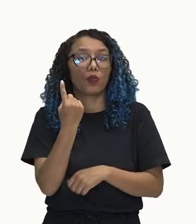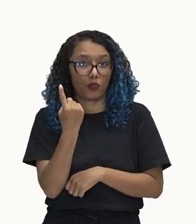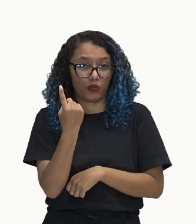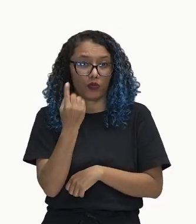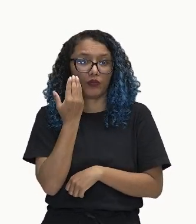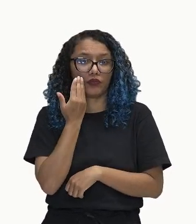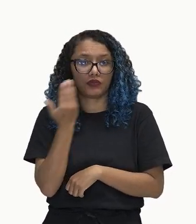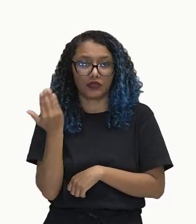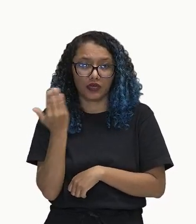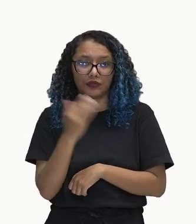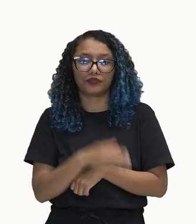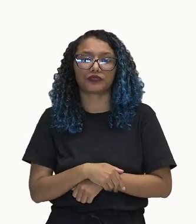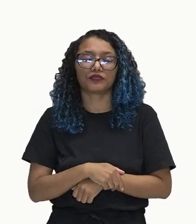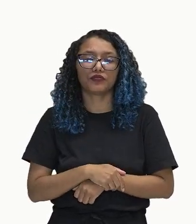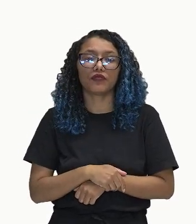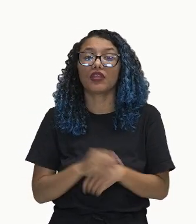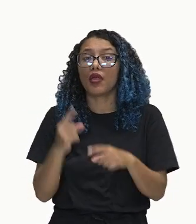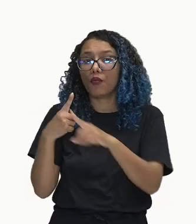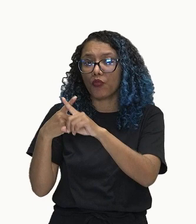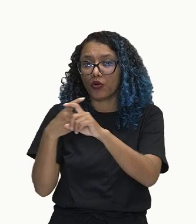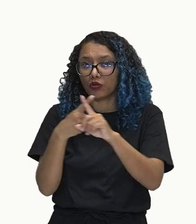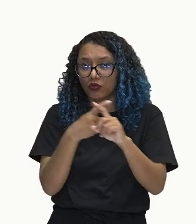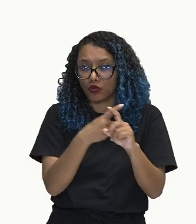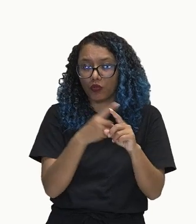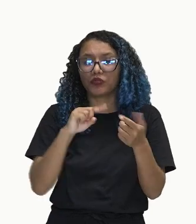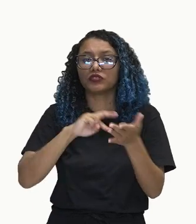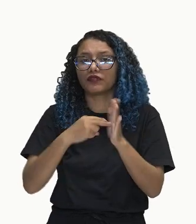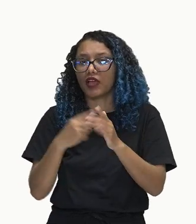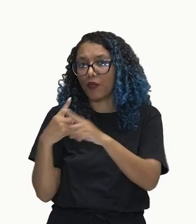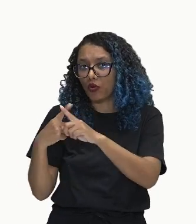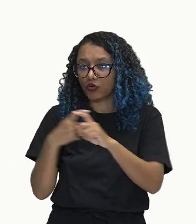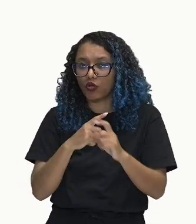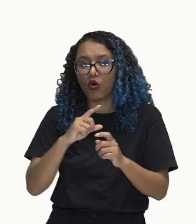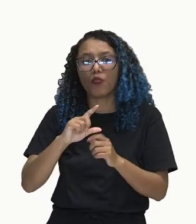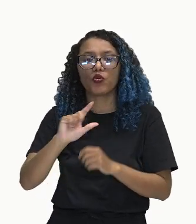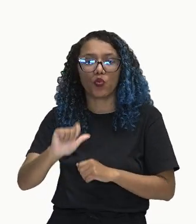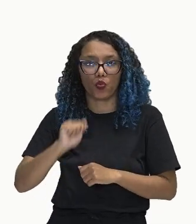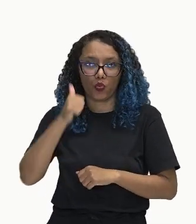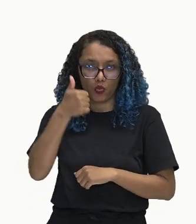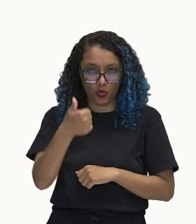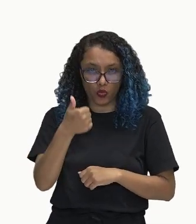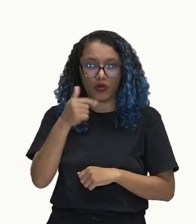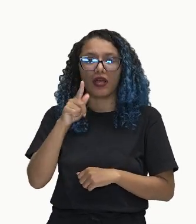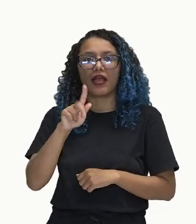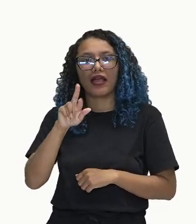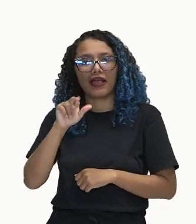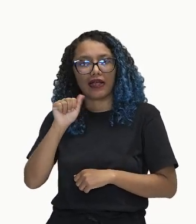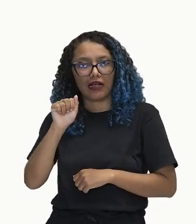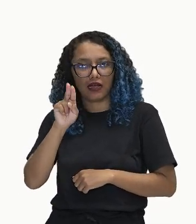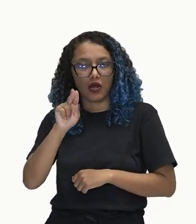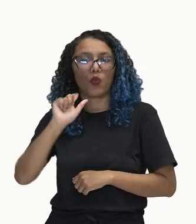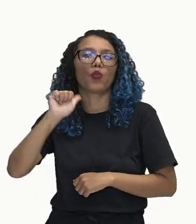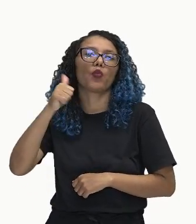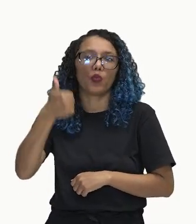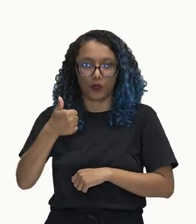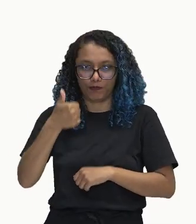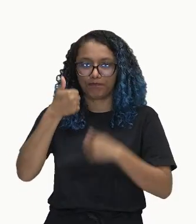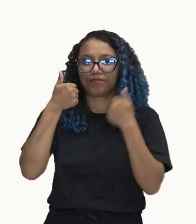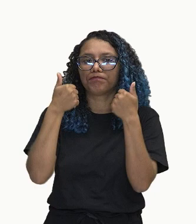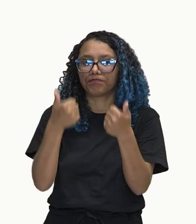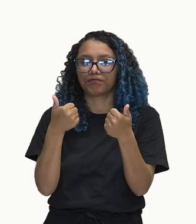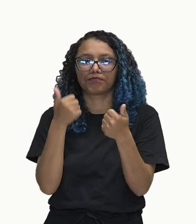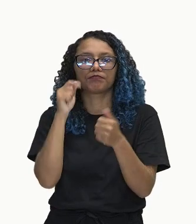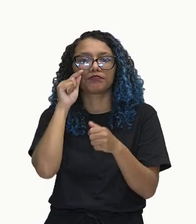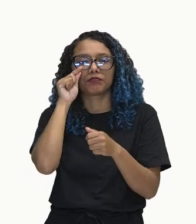temos então um polinômio de primeiro grau, tá? Beleza. Aqui, por